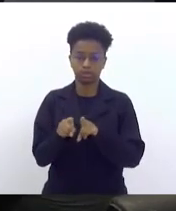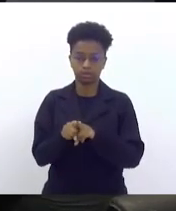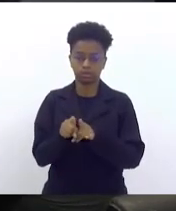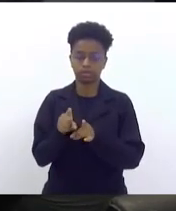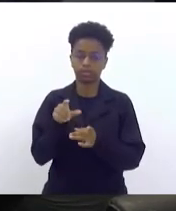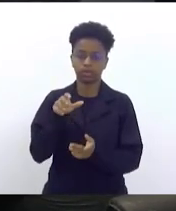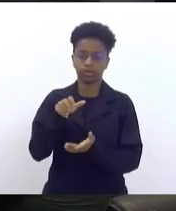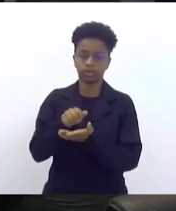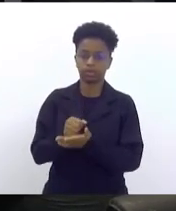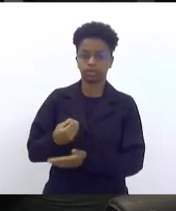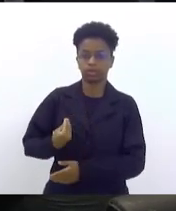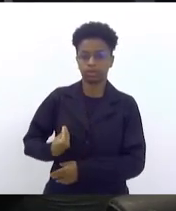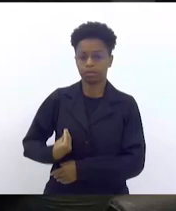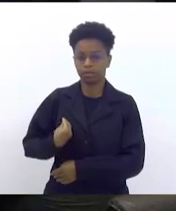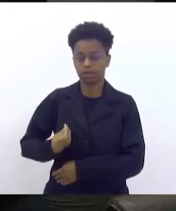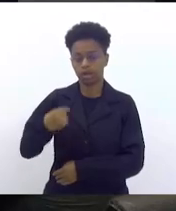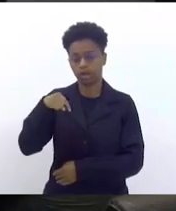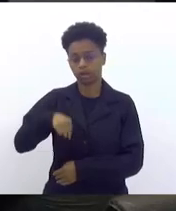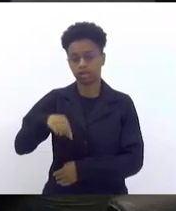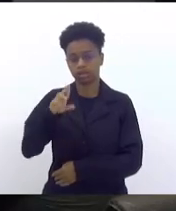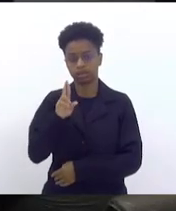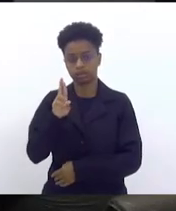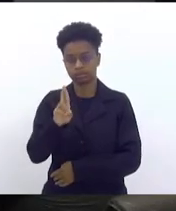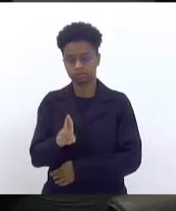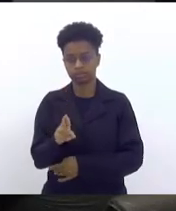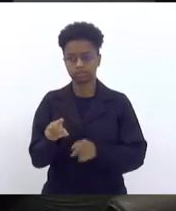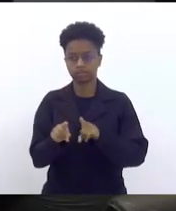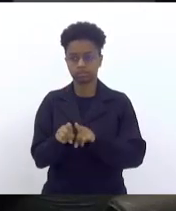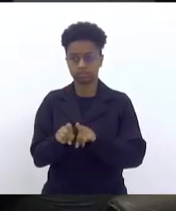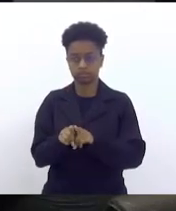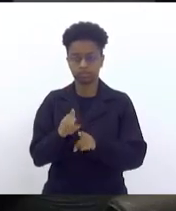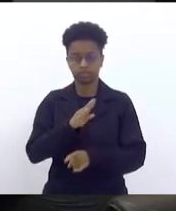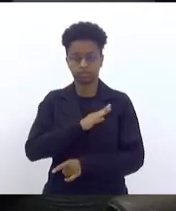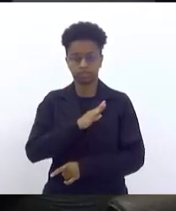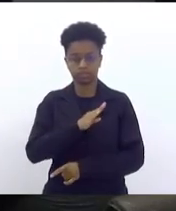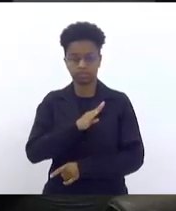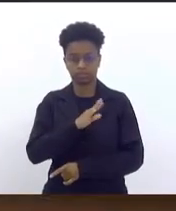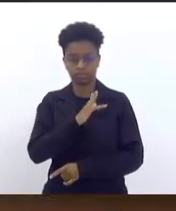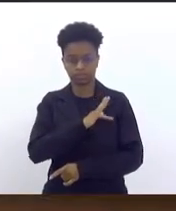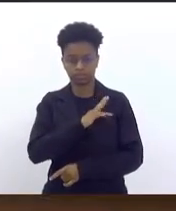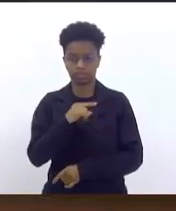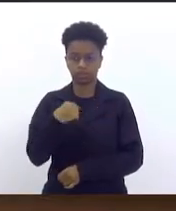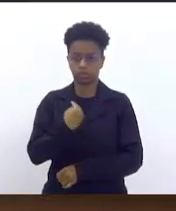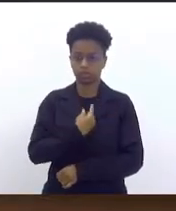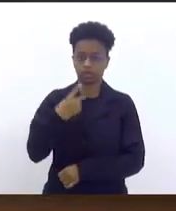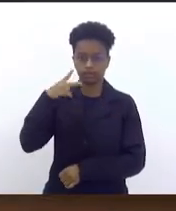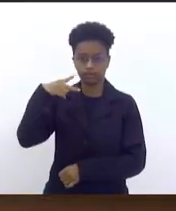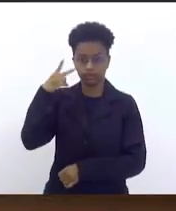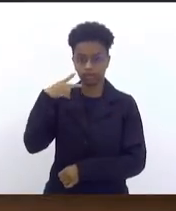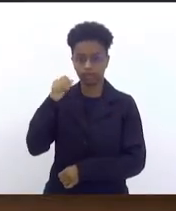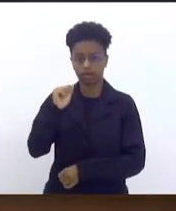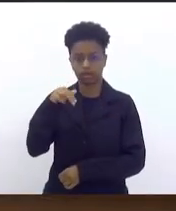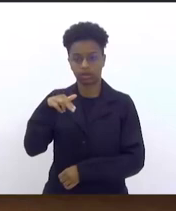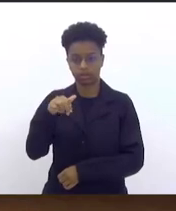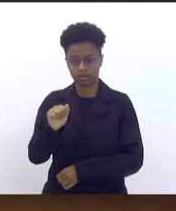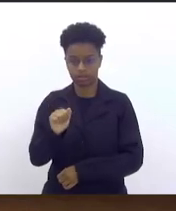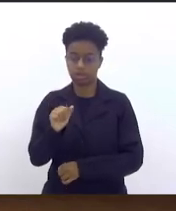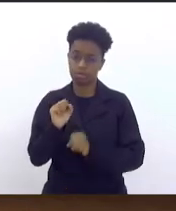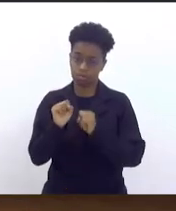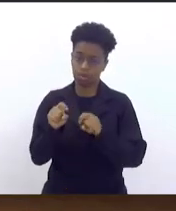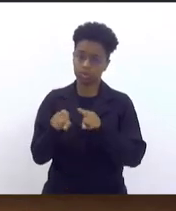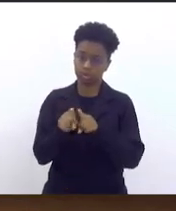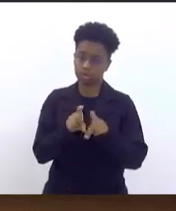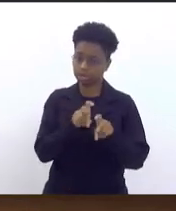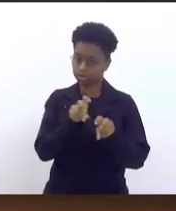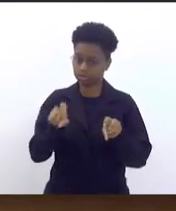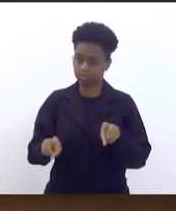registro da presença representando aqui na nossa também Baixada Fluminense da cidade Queimados a nossa vereadora Ana luz que aqui se faz presente para também compõe